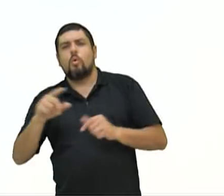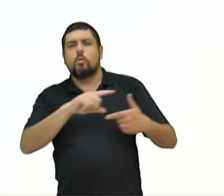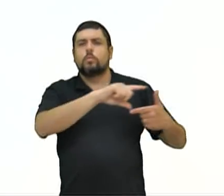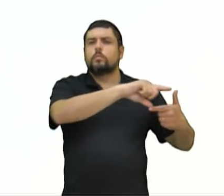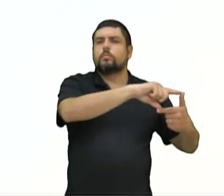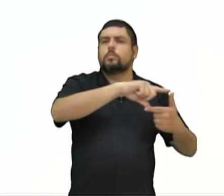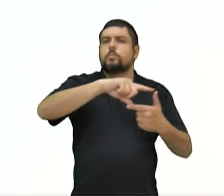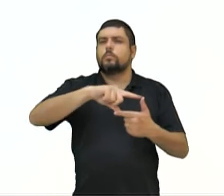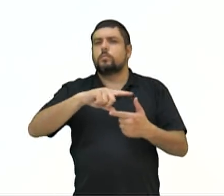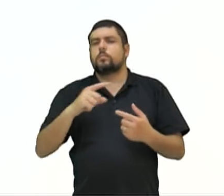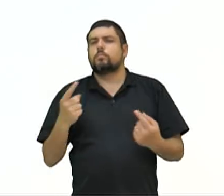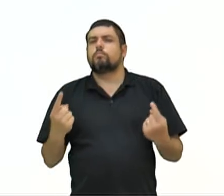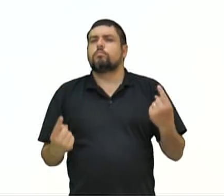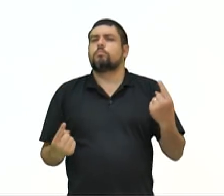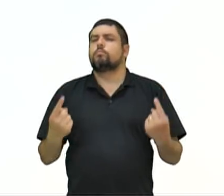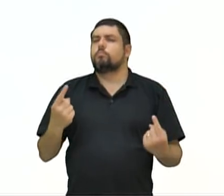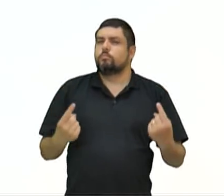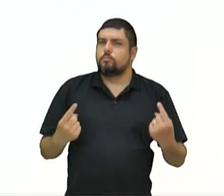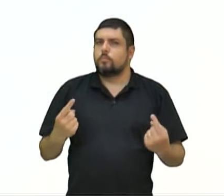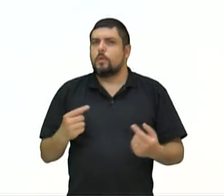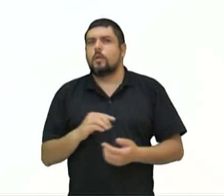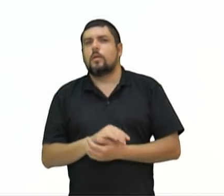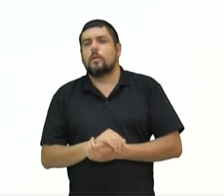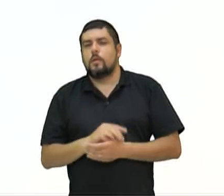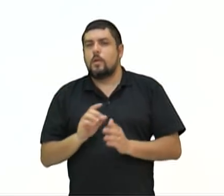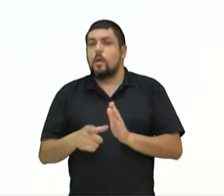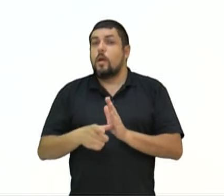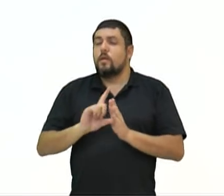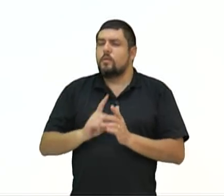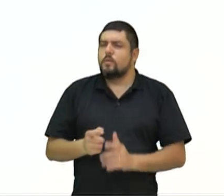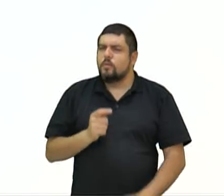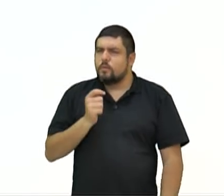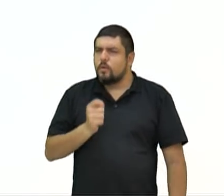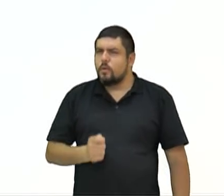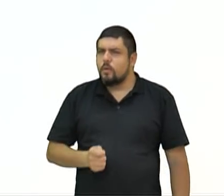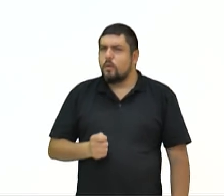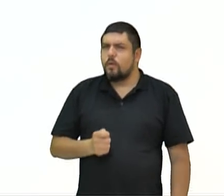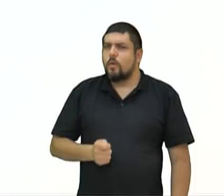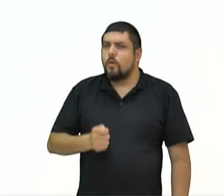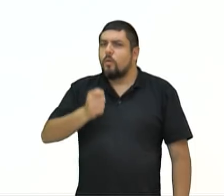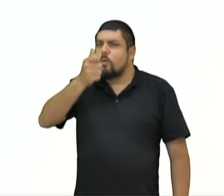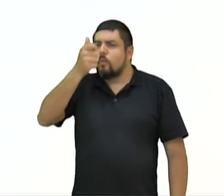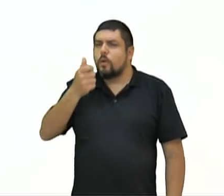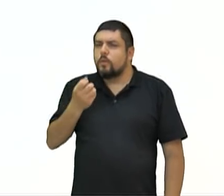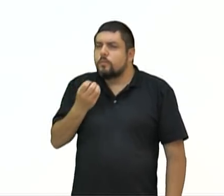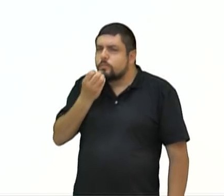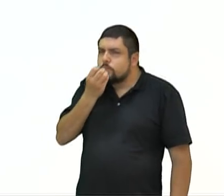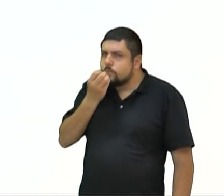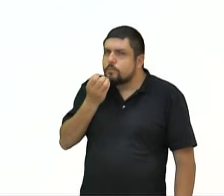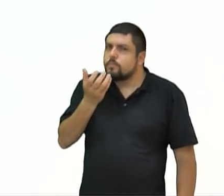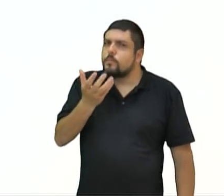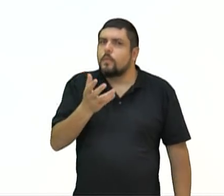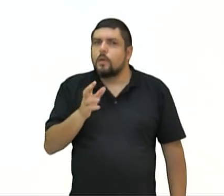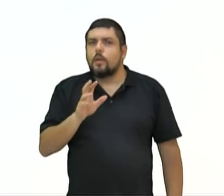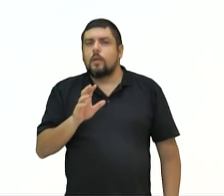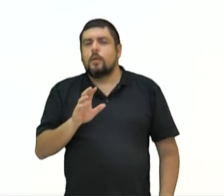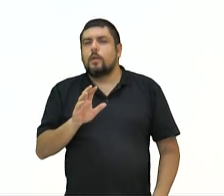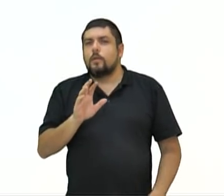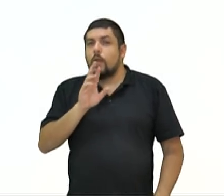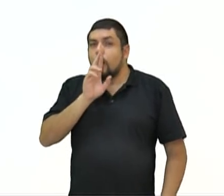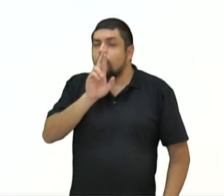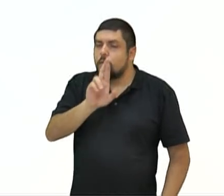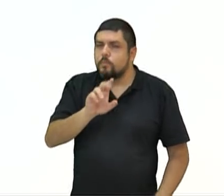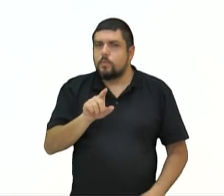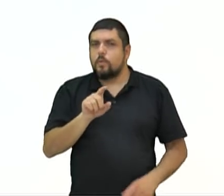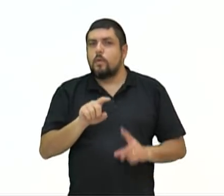viu, né? E eu me contive para não usar ali o gênero textual correto ao qual ela pertence para deixar para vocês